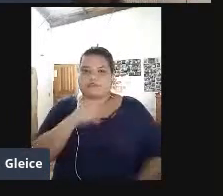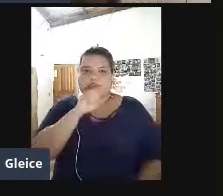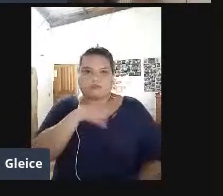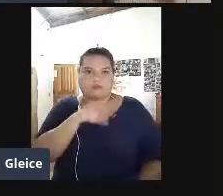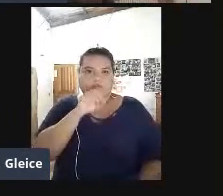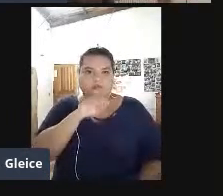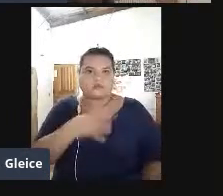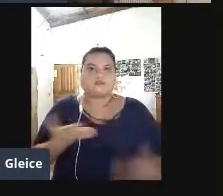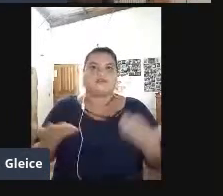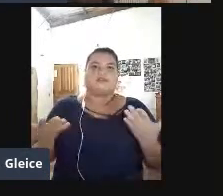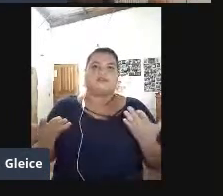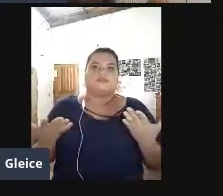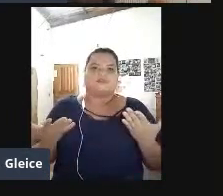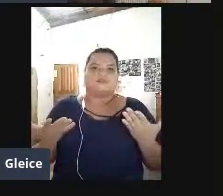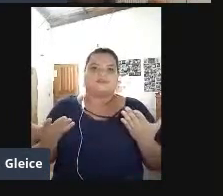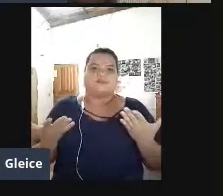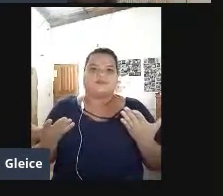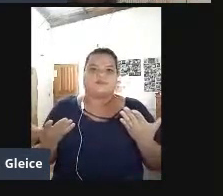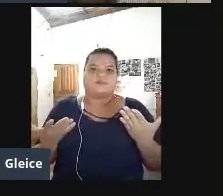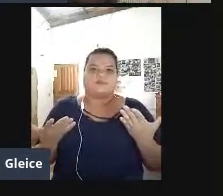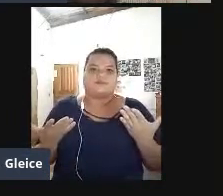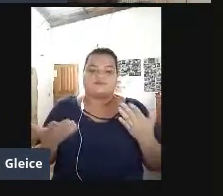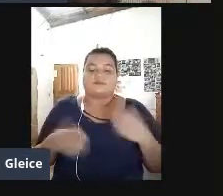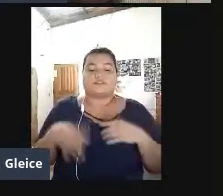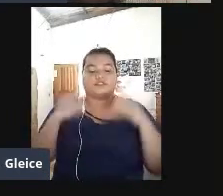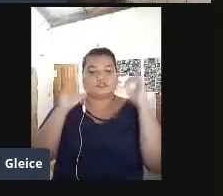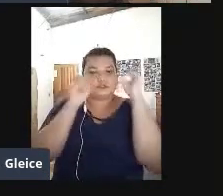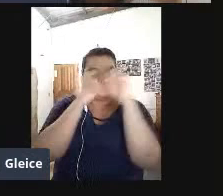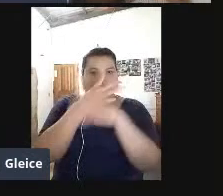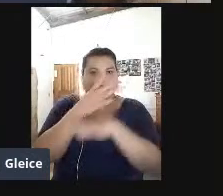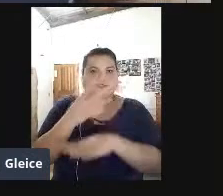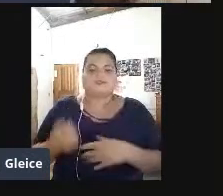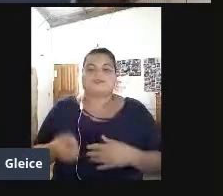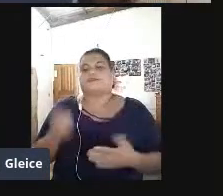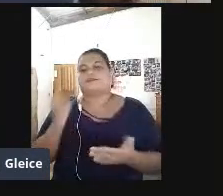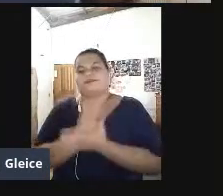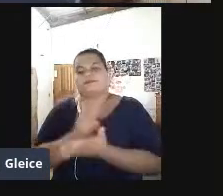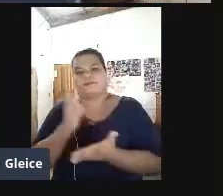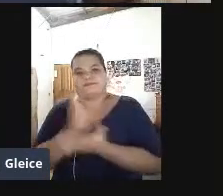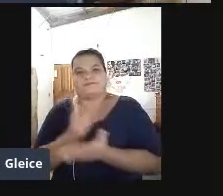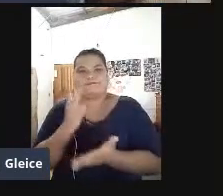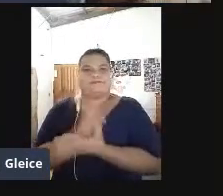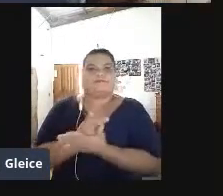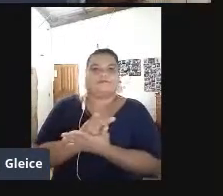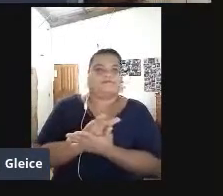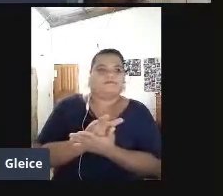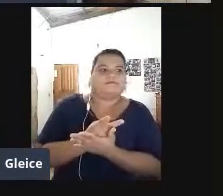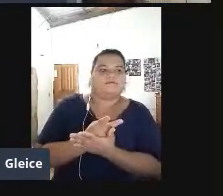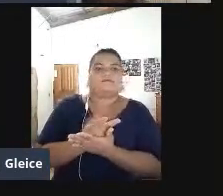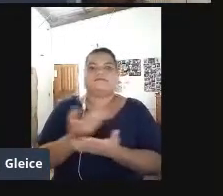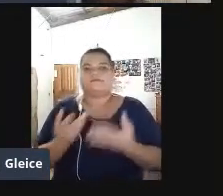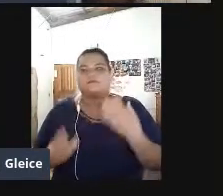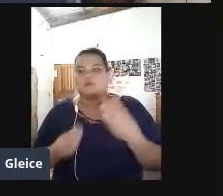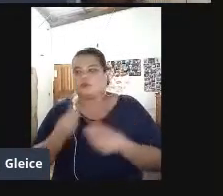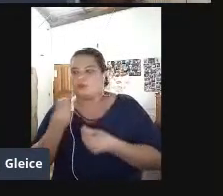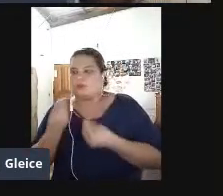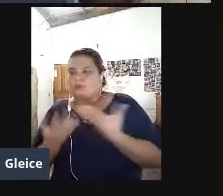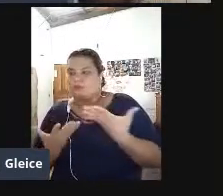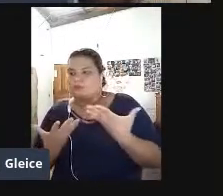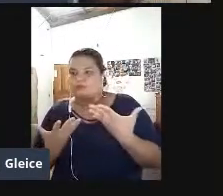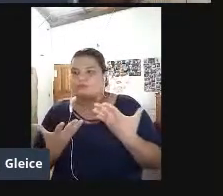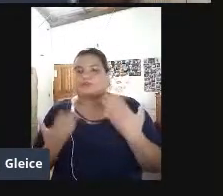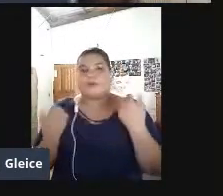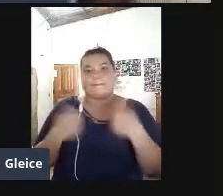módulo ou de uma grande quantidade de volume interal. Então, a gente vive aí num balanço entre o quanto eu preciso atingir e o quanto